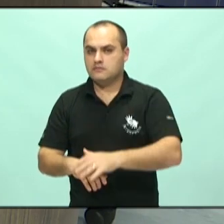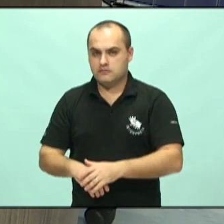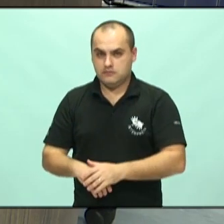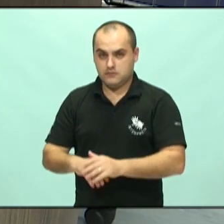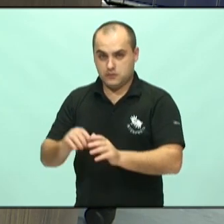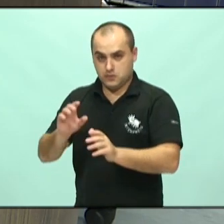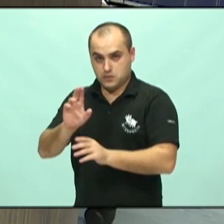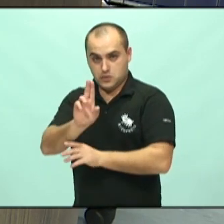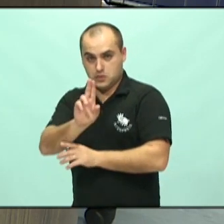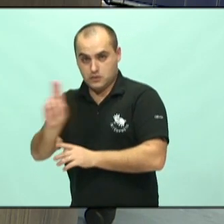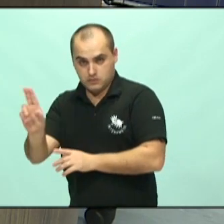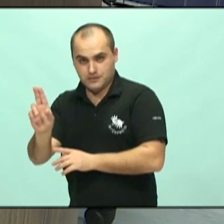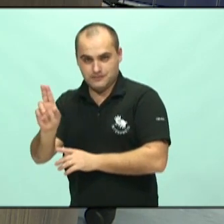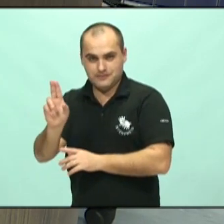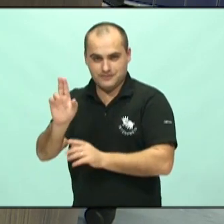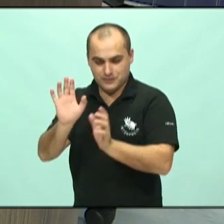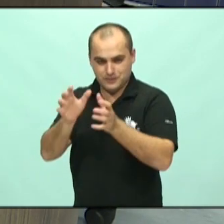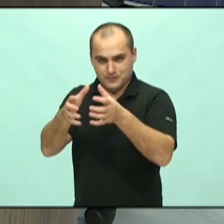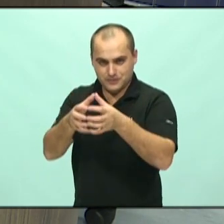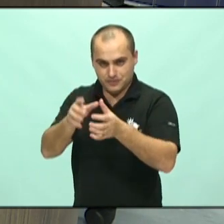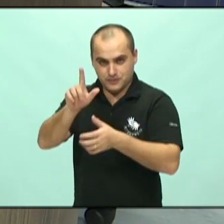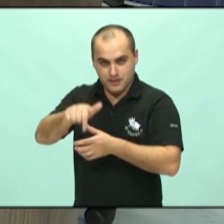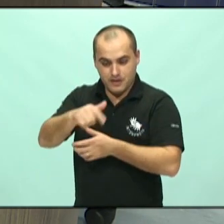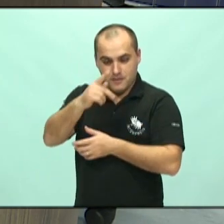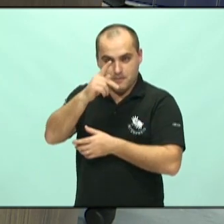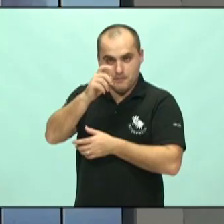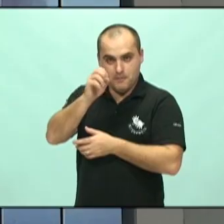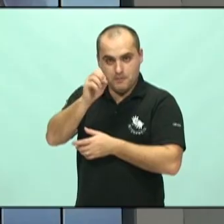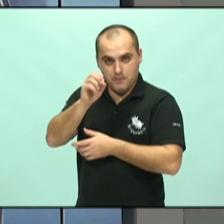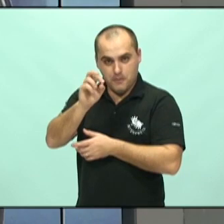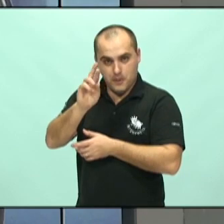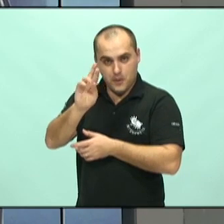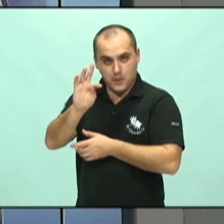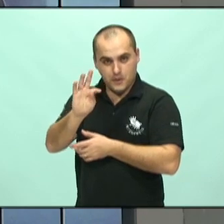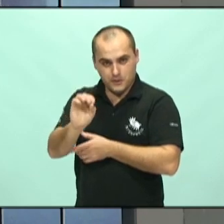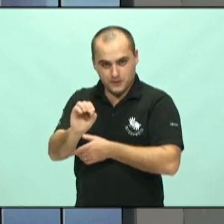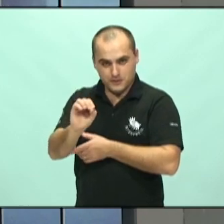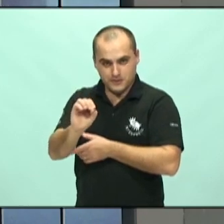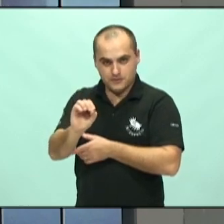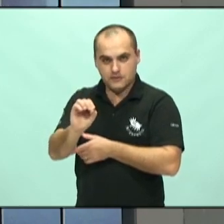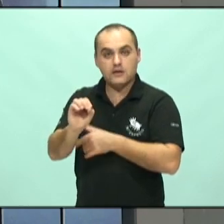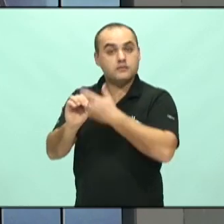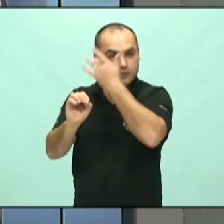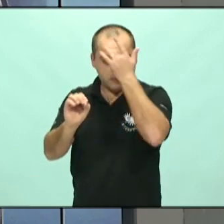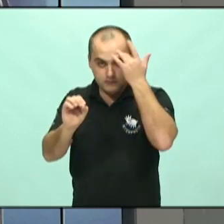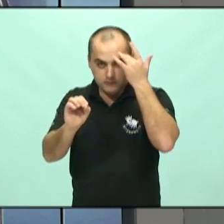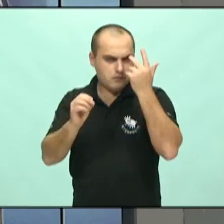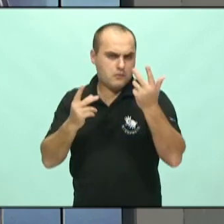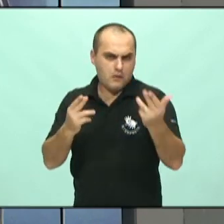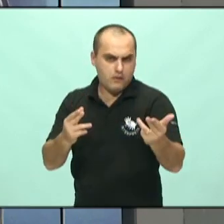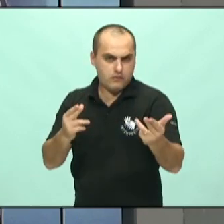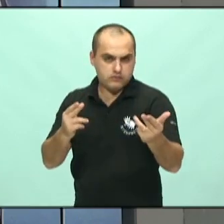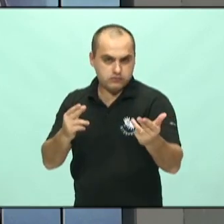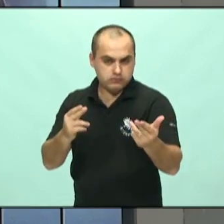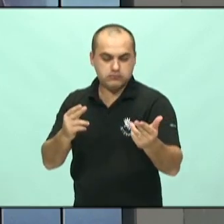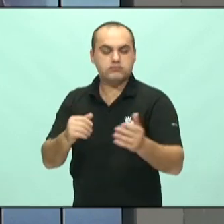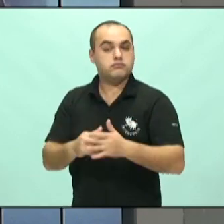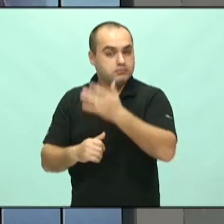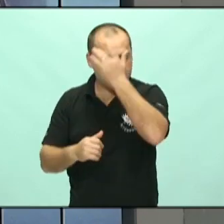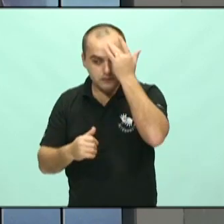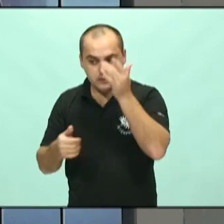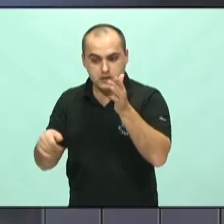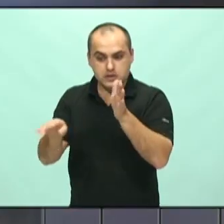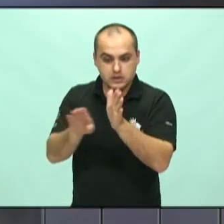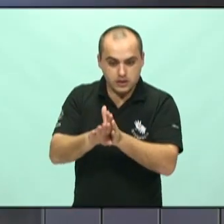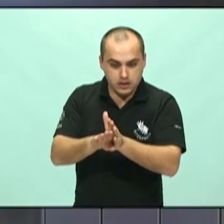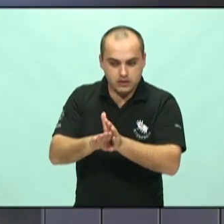grupo, que é Porto, que é esse lugar, né, que se cumpre essa metáfora. Então as pessoas vêm, trabalham, querem ficar, uma